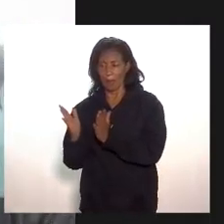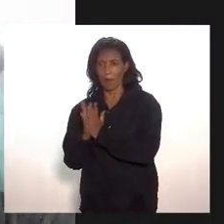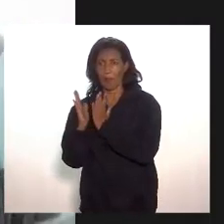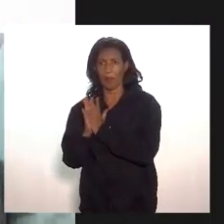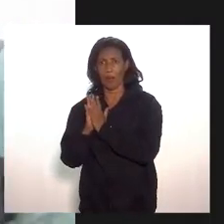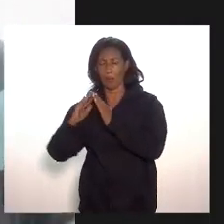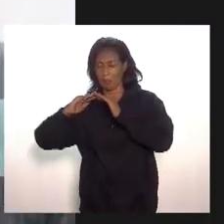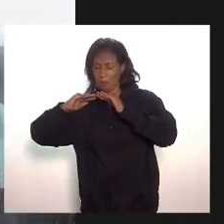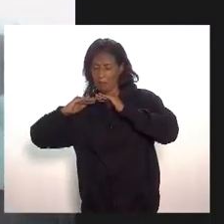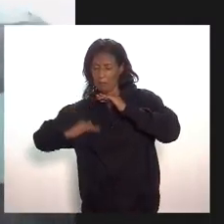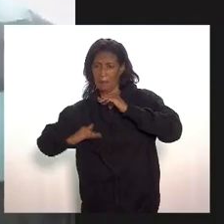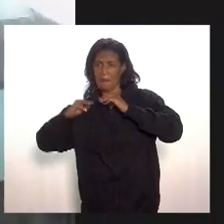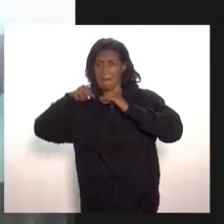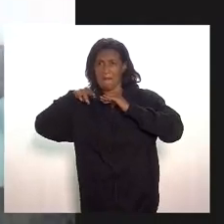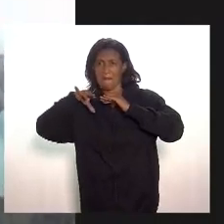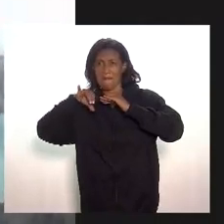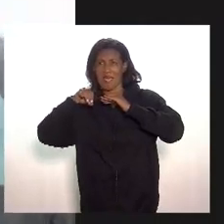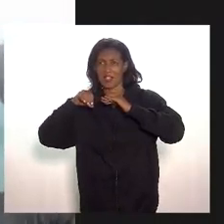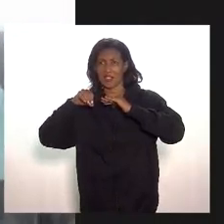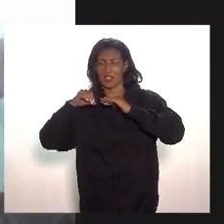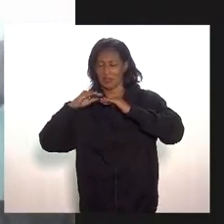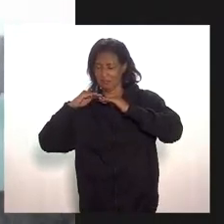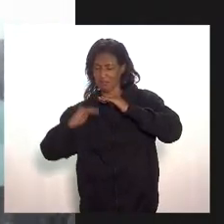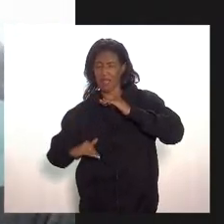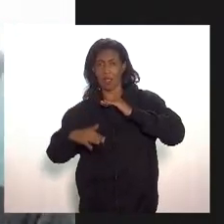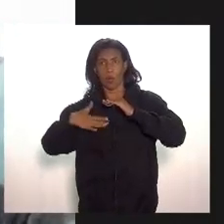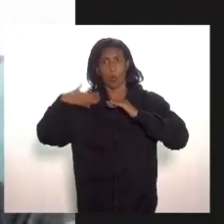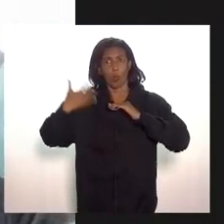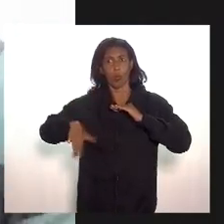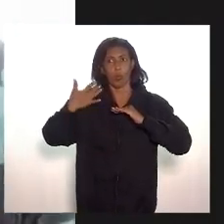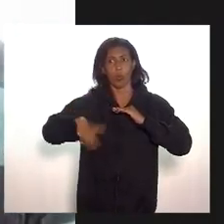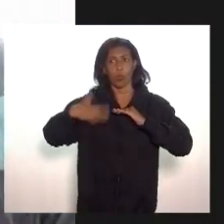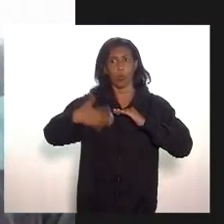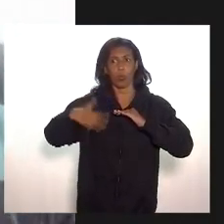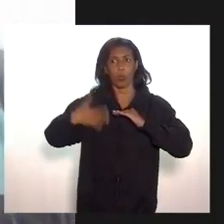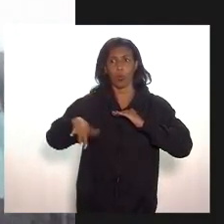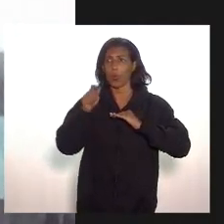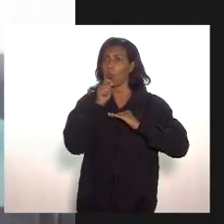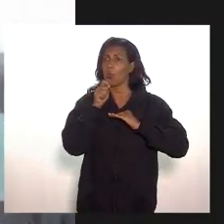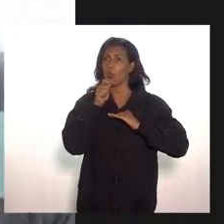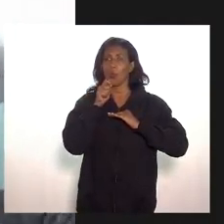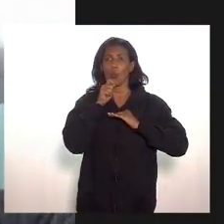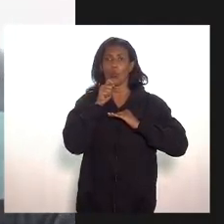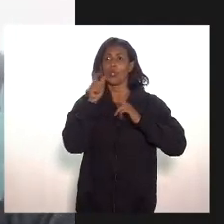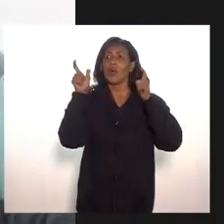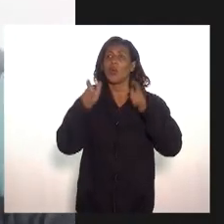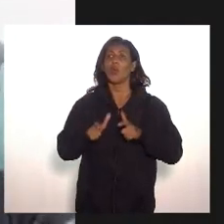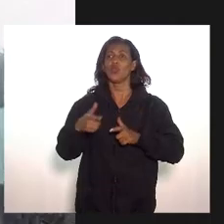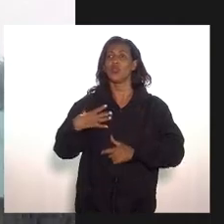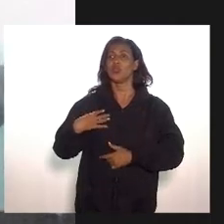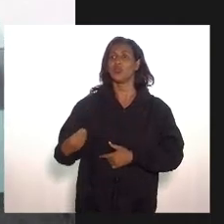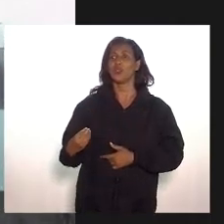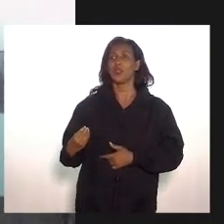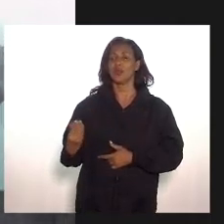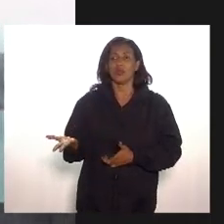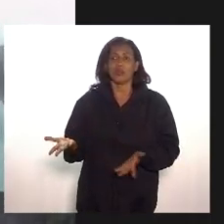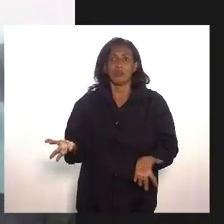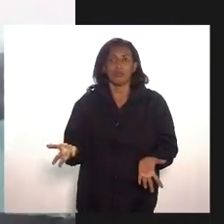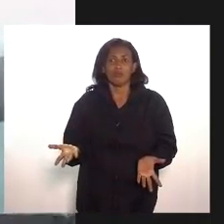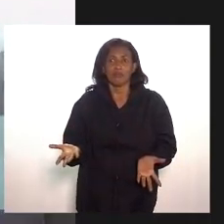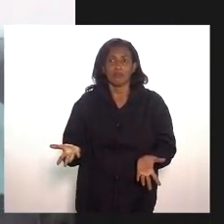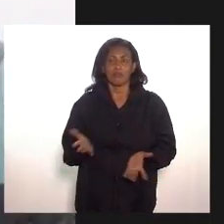baixa, está desesperado, está todo mundo desesperado. Eles não têm mais onde colocar seus filhos. E aí a gente relembra